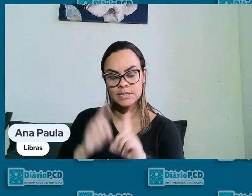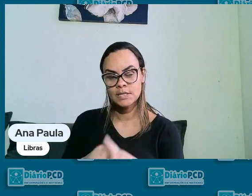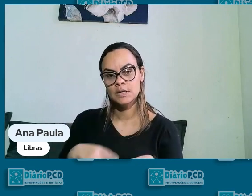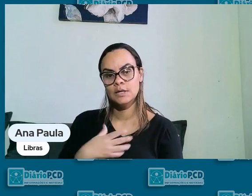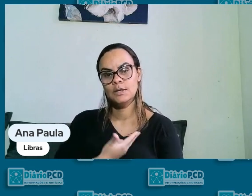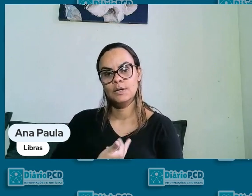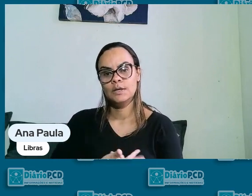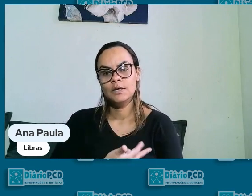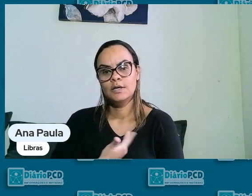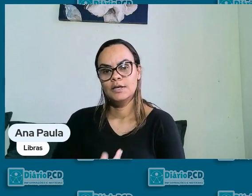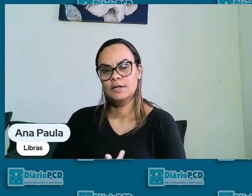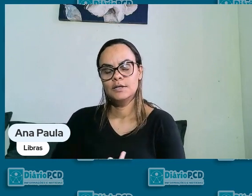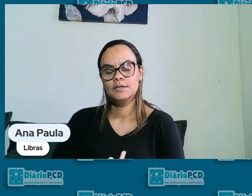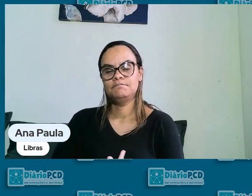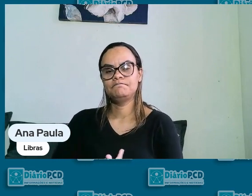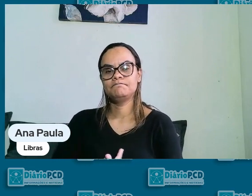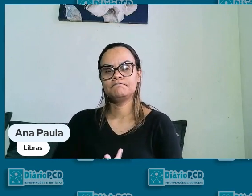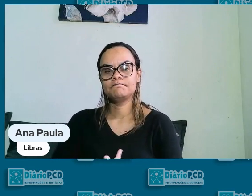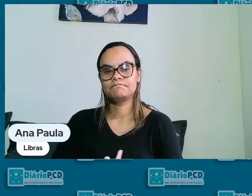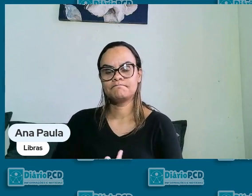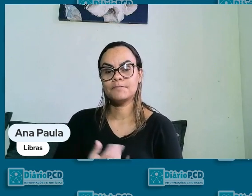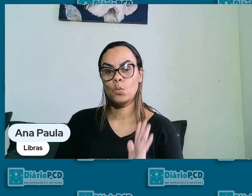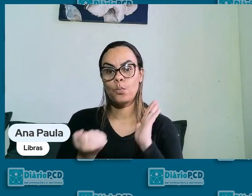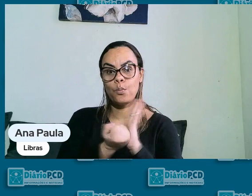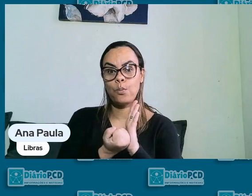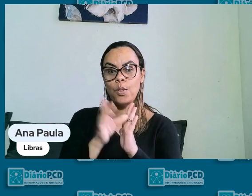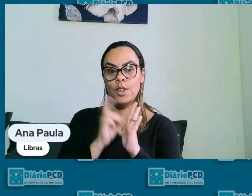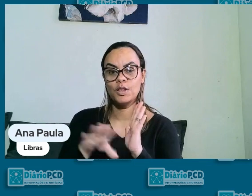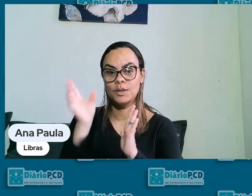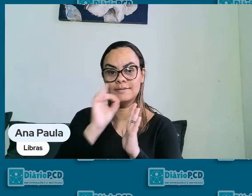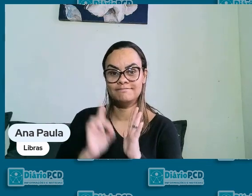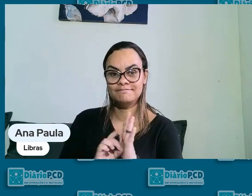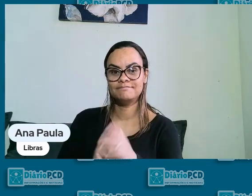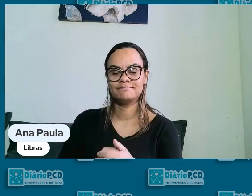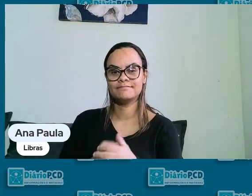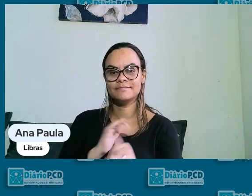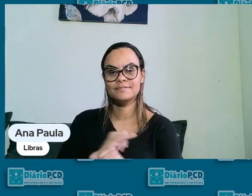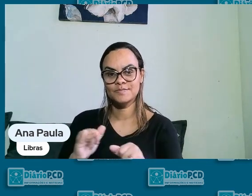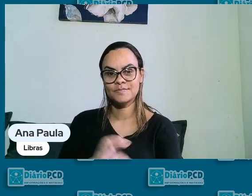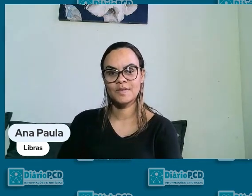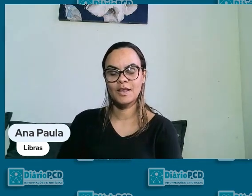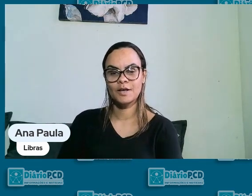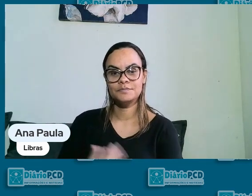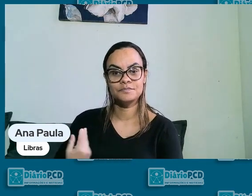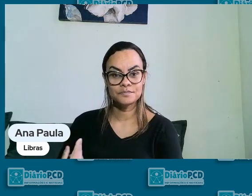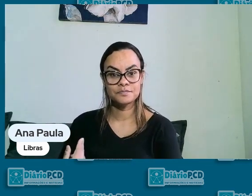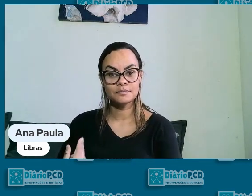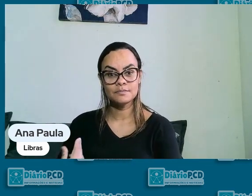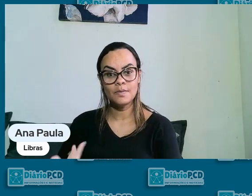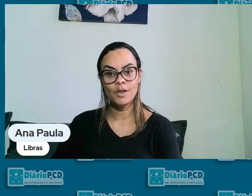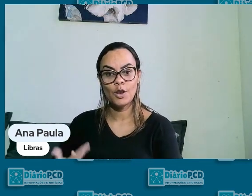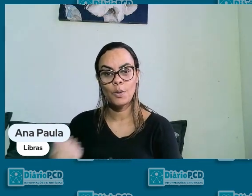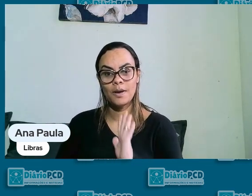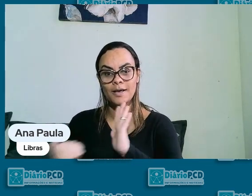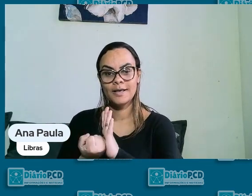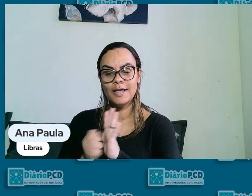do lado direito, bem acima, a logomarca do Diário PCD, Notícias e Informações, e do meu lado esquerdo, o símbolo